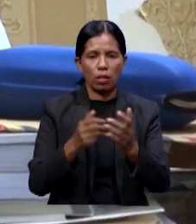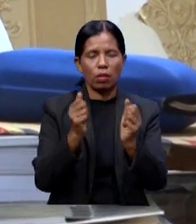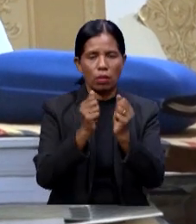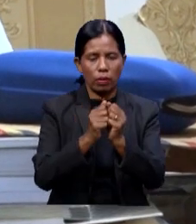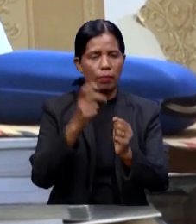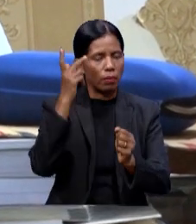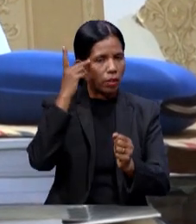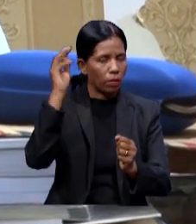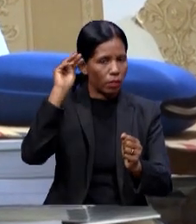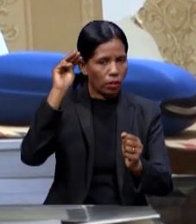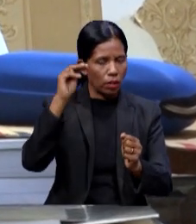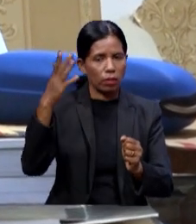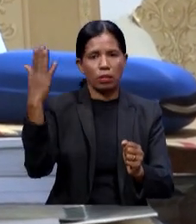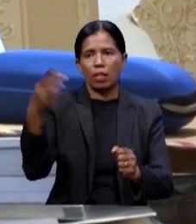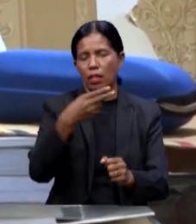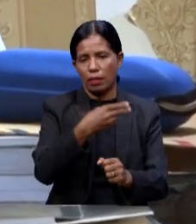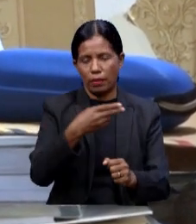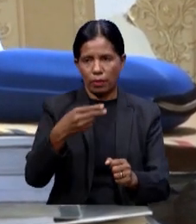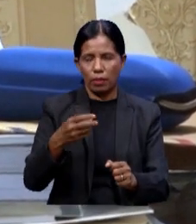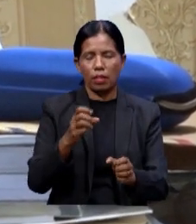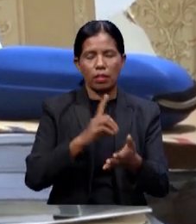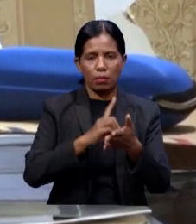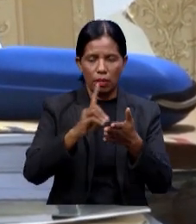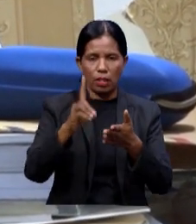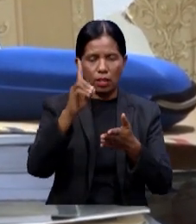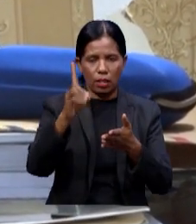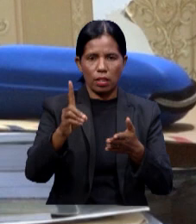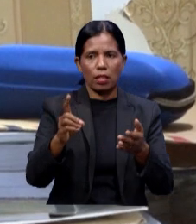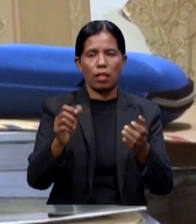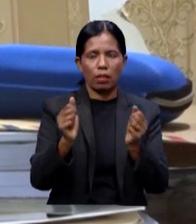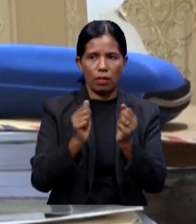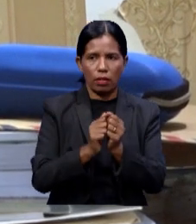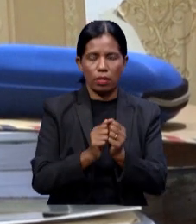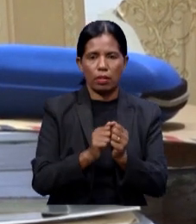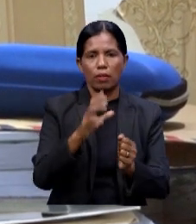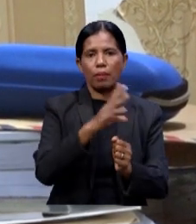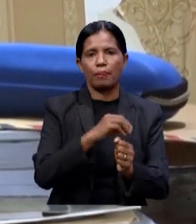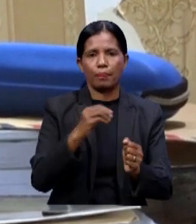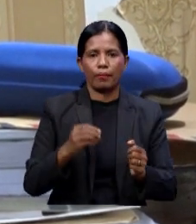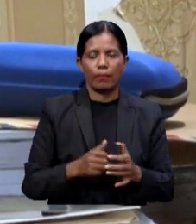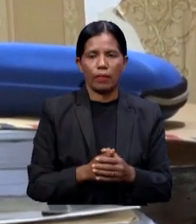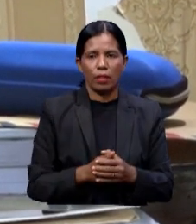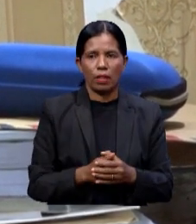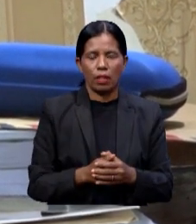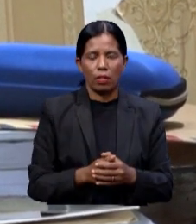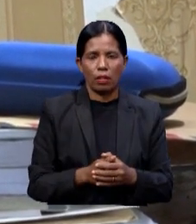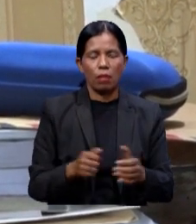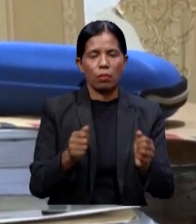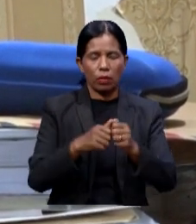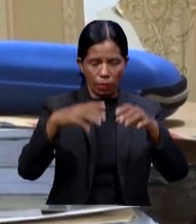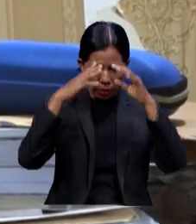Indonésia. Quase semana idona, halau encontro presidente indonésia, a Sua Excelência, Sr. Jokowi,